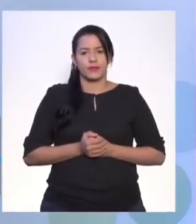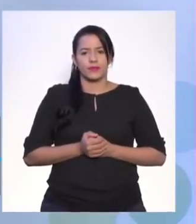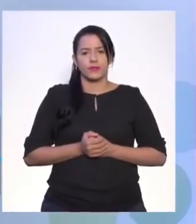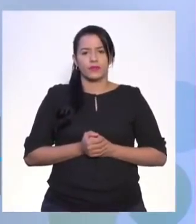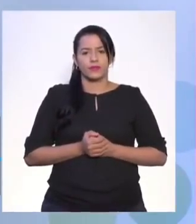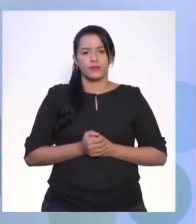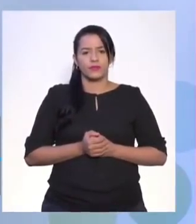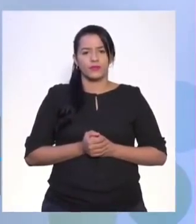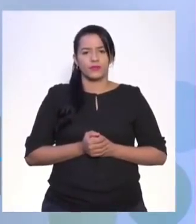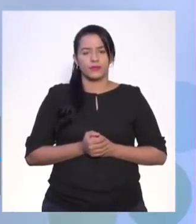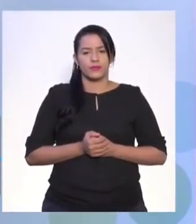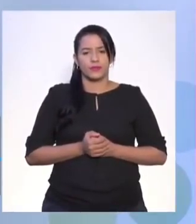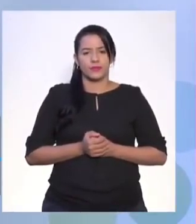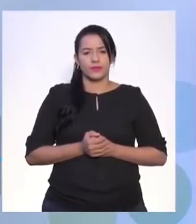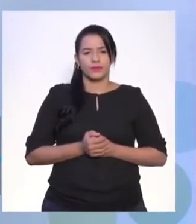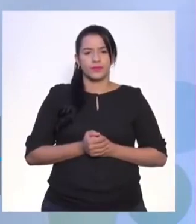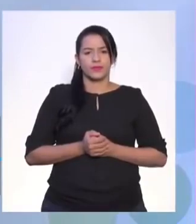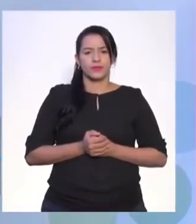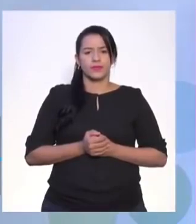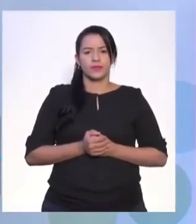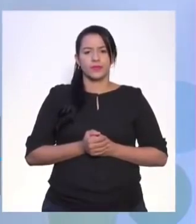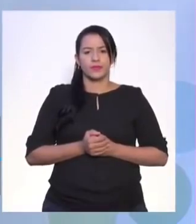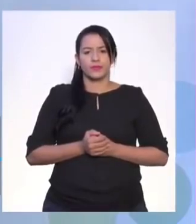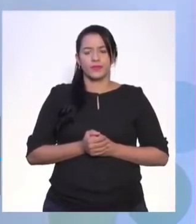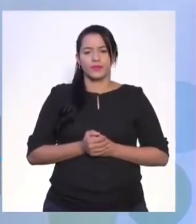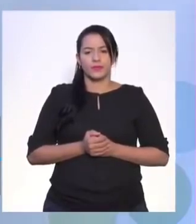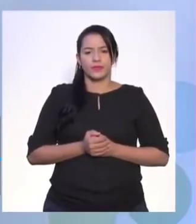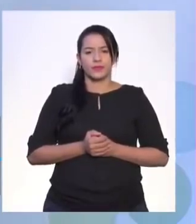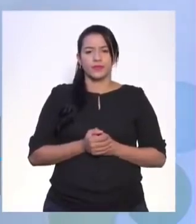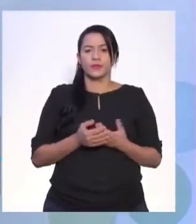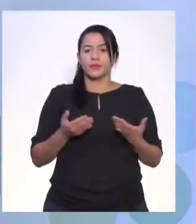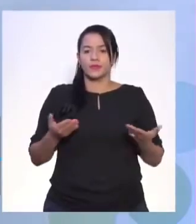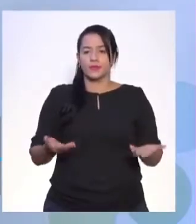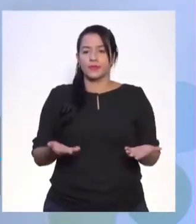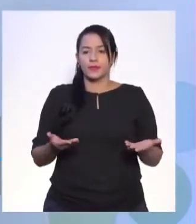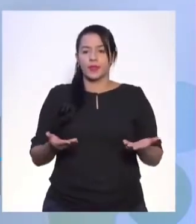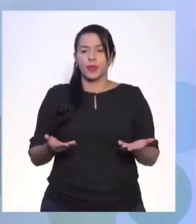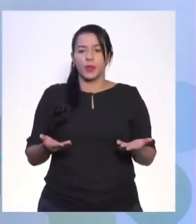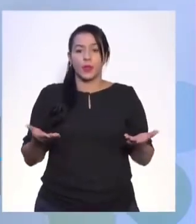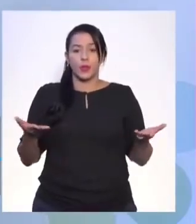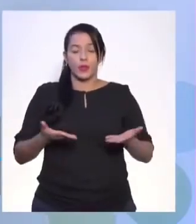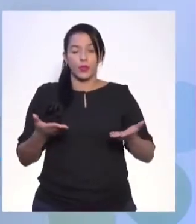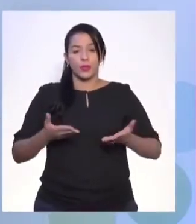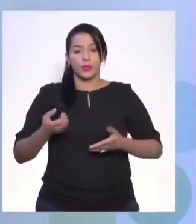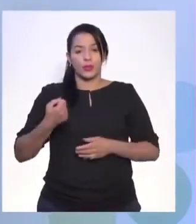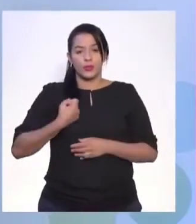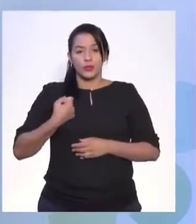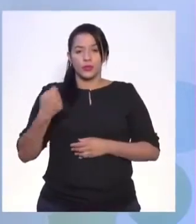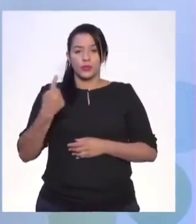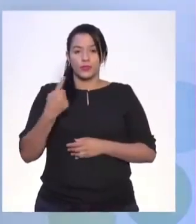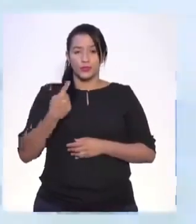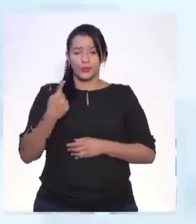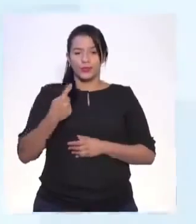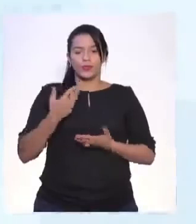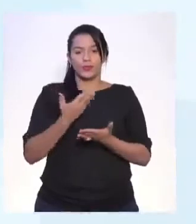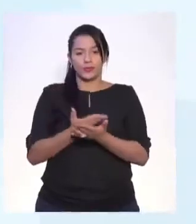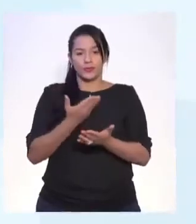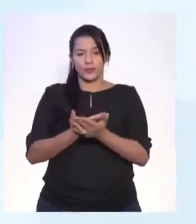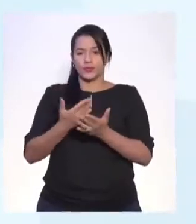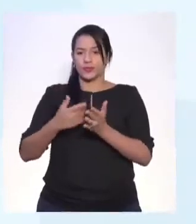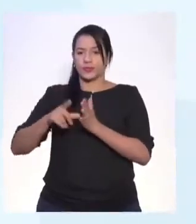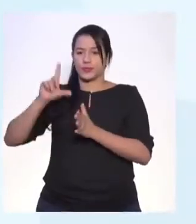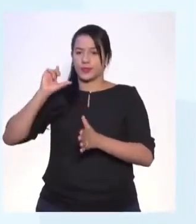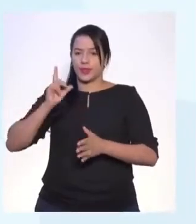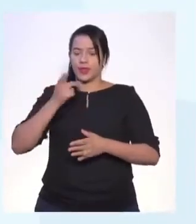Acho que eu desliguei a TV? Não. Vamos lá. Então, temos aí, praticando 1. Na aula anterior, já falamos um pouco